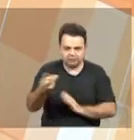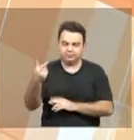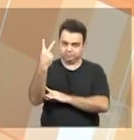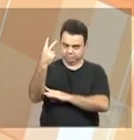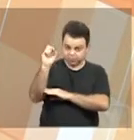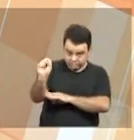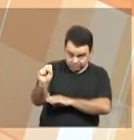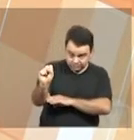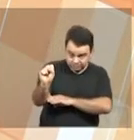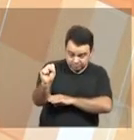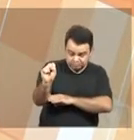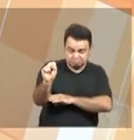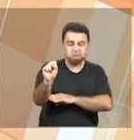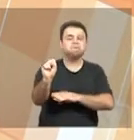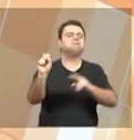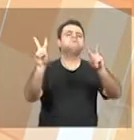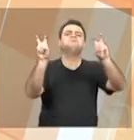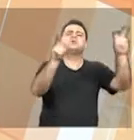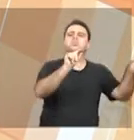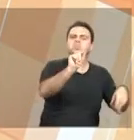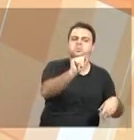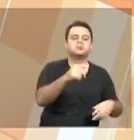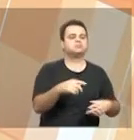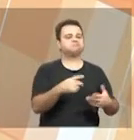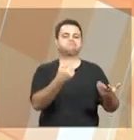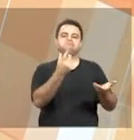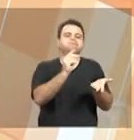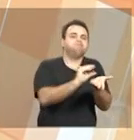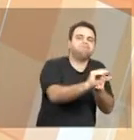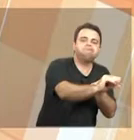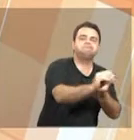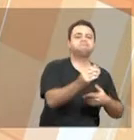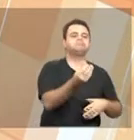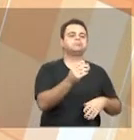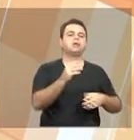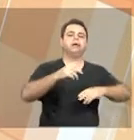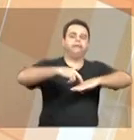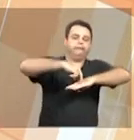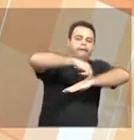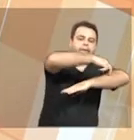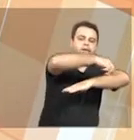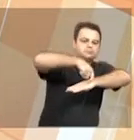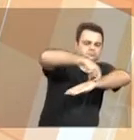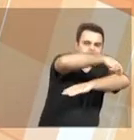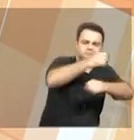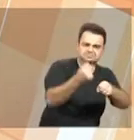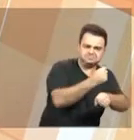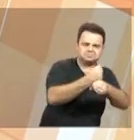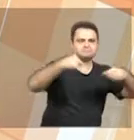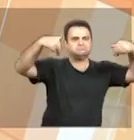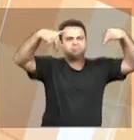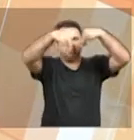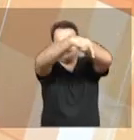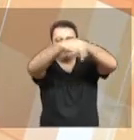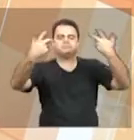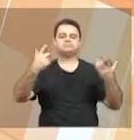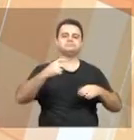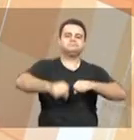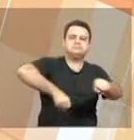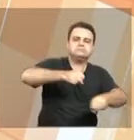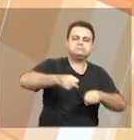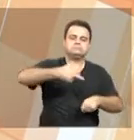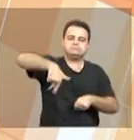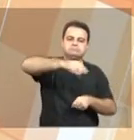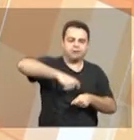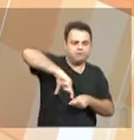emendas de autoria dos vereadores entre as demandas apresentadas estão investimentos na construção de calçadas passarelas ciclovias